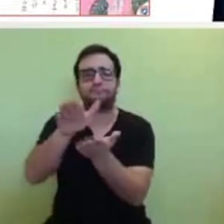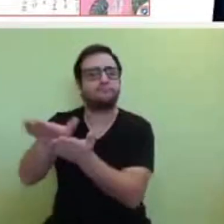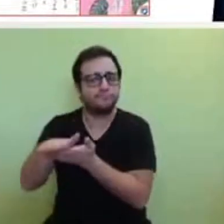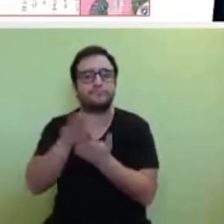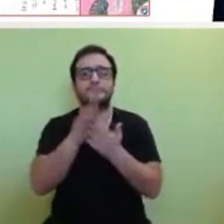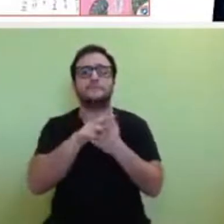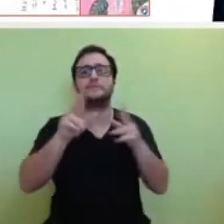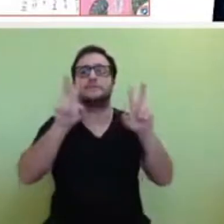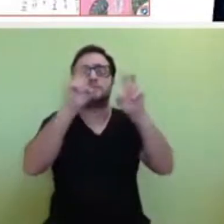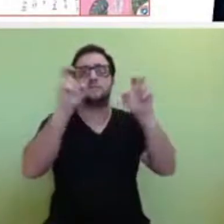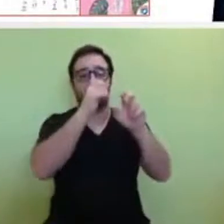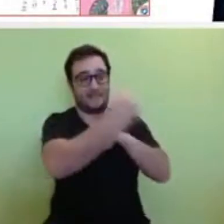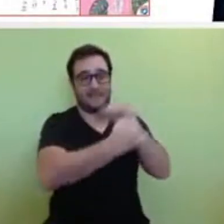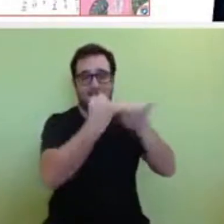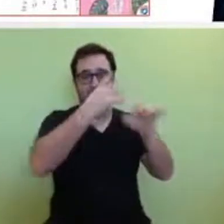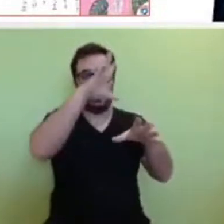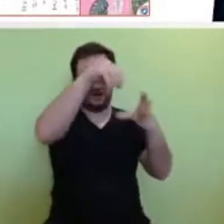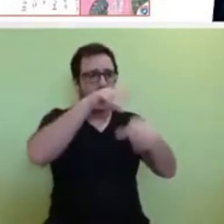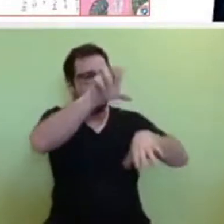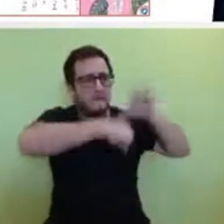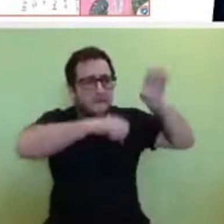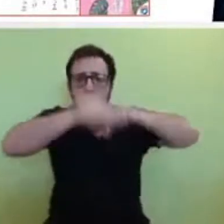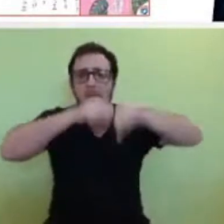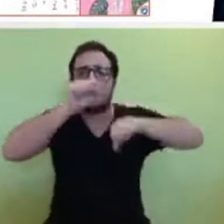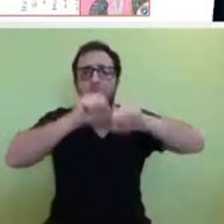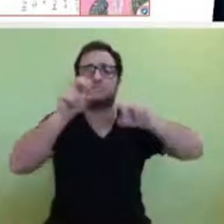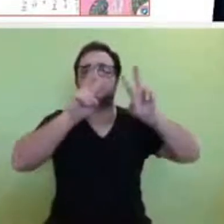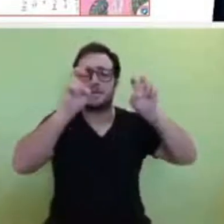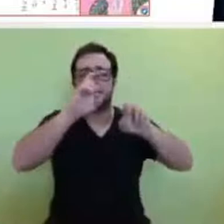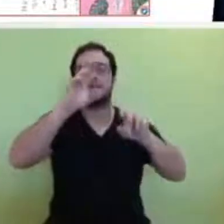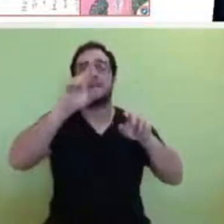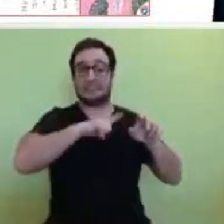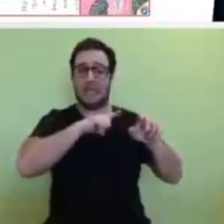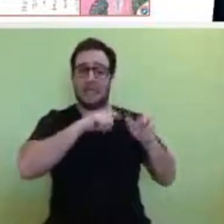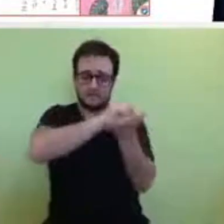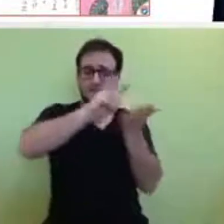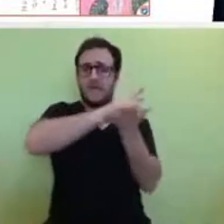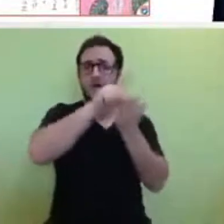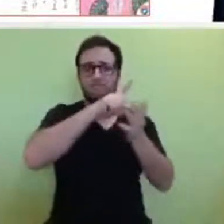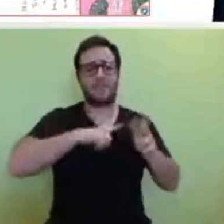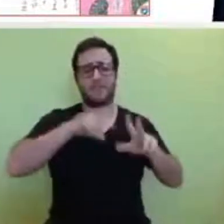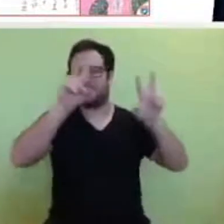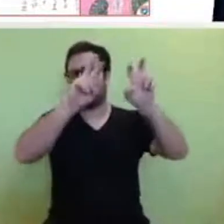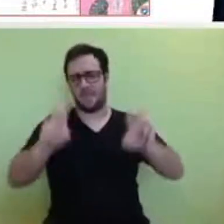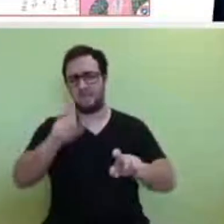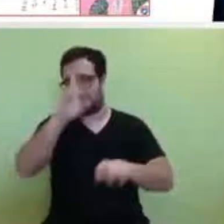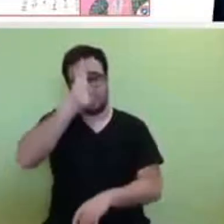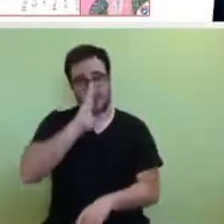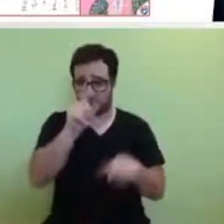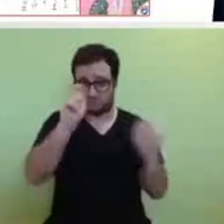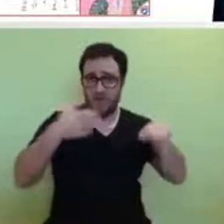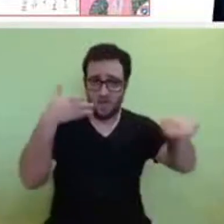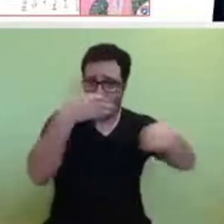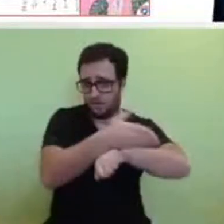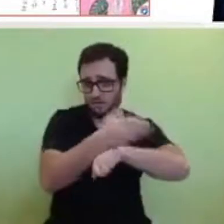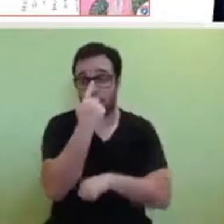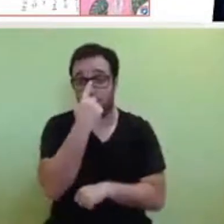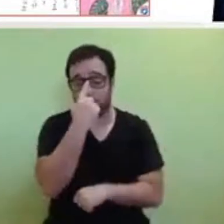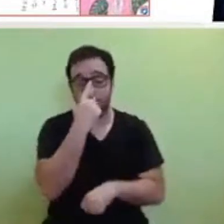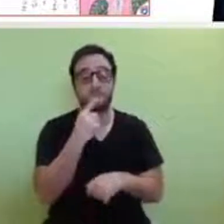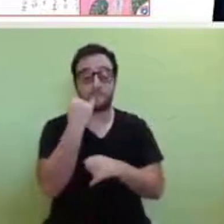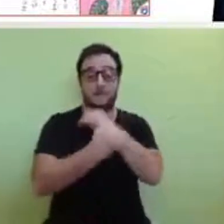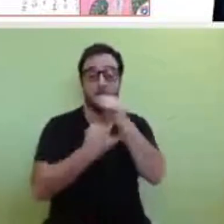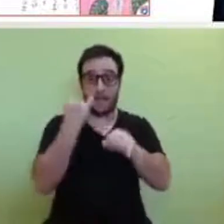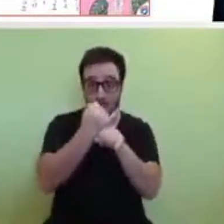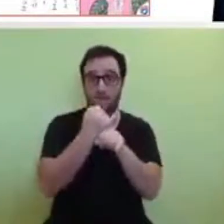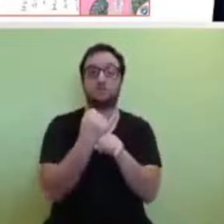internet, de graça. E, por último, tem um site de um glossário, que também usa a